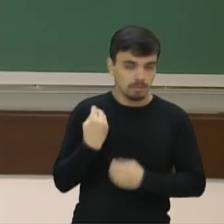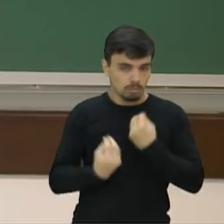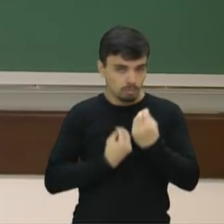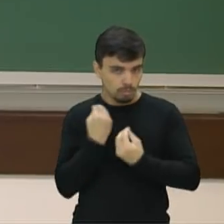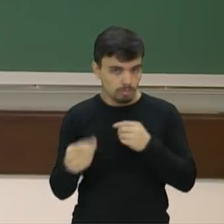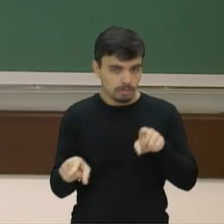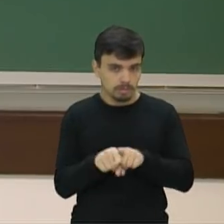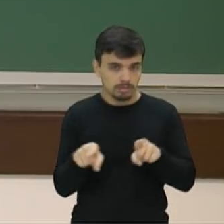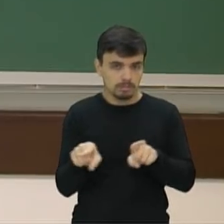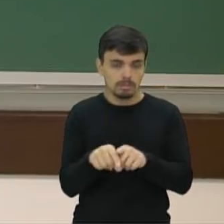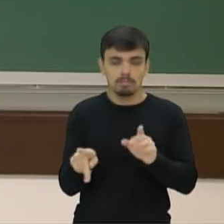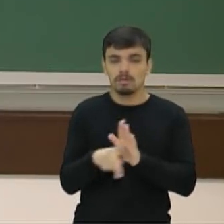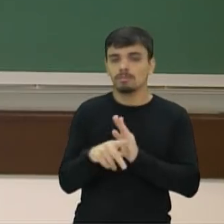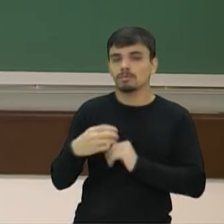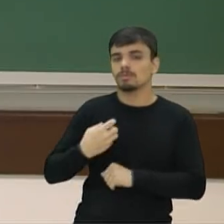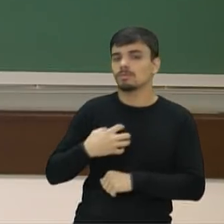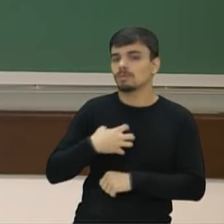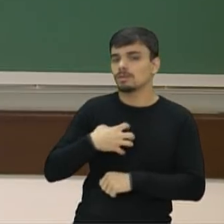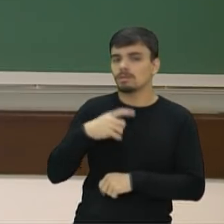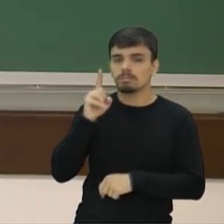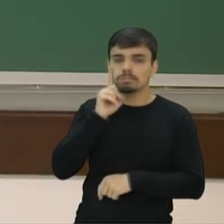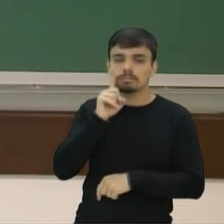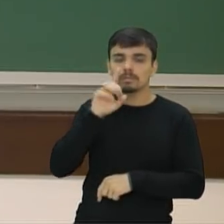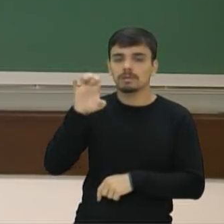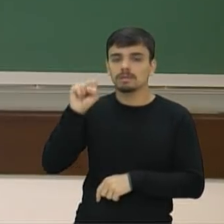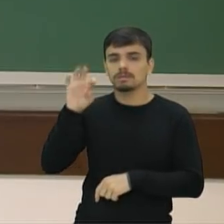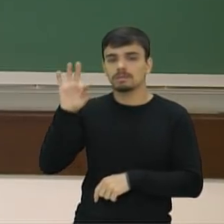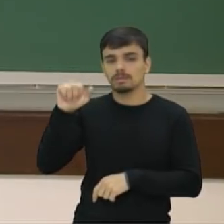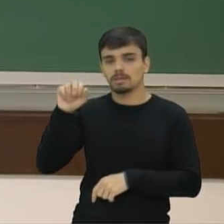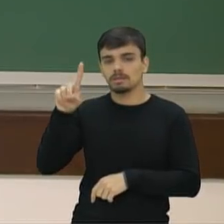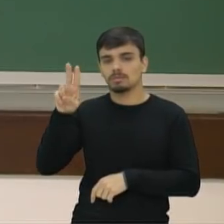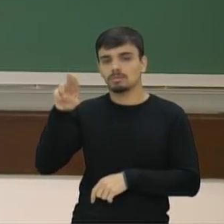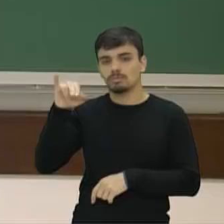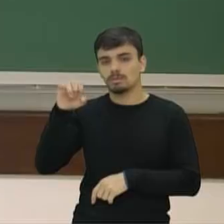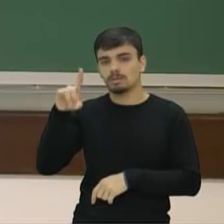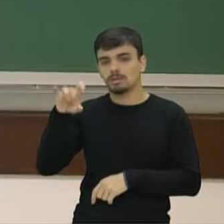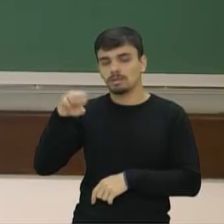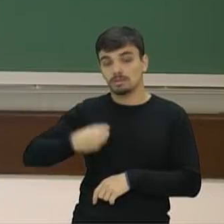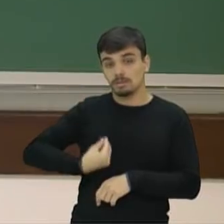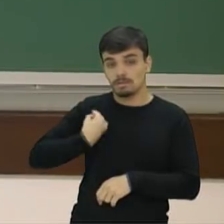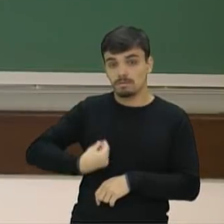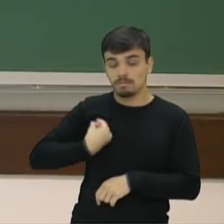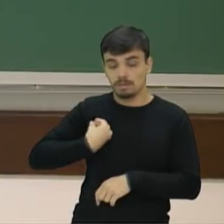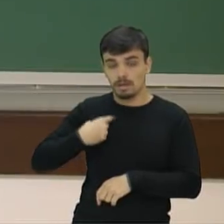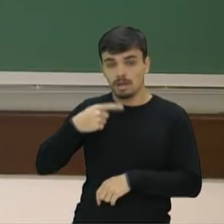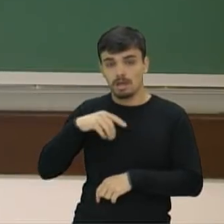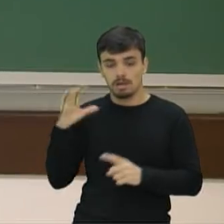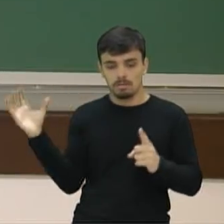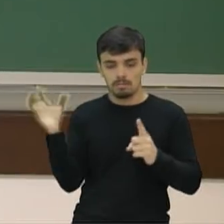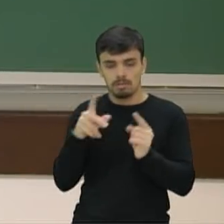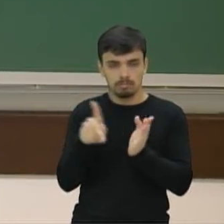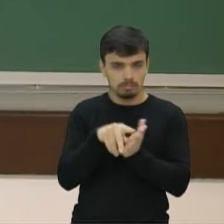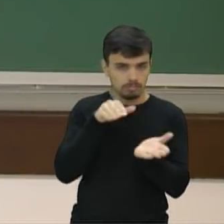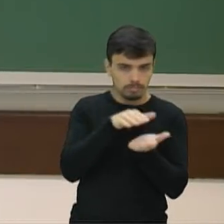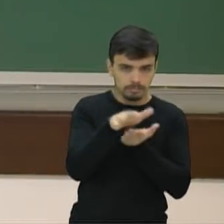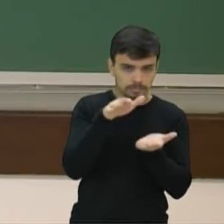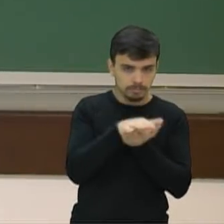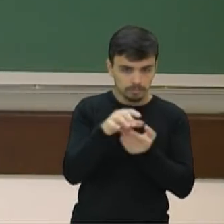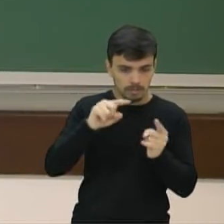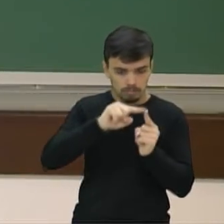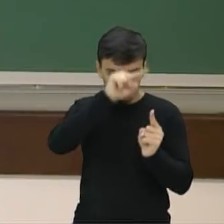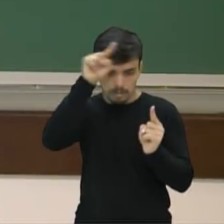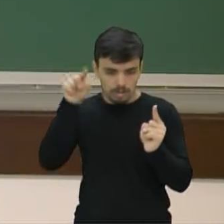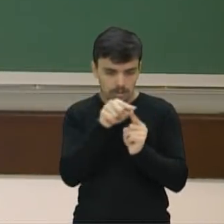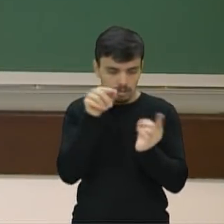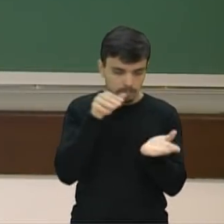jeito estadunidense de viver, e esse jeito estadunidense de viver sendo impulsionado pelo consumo, o ciclo do consumo.